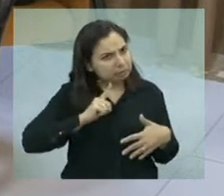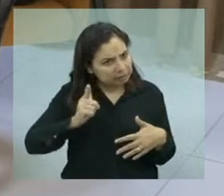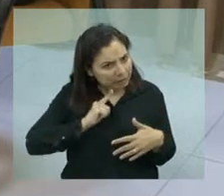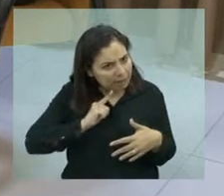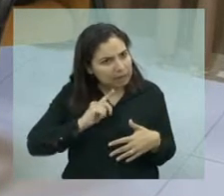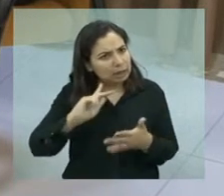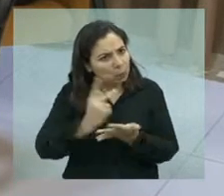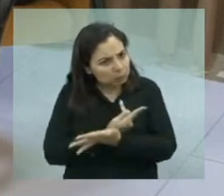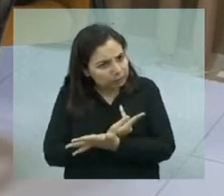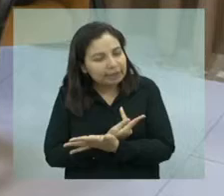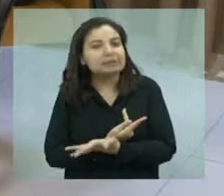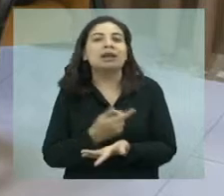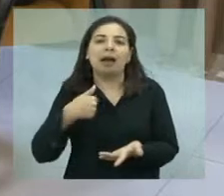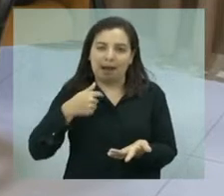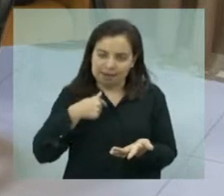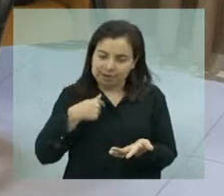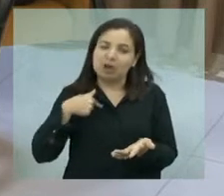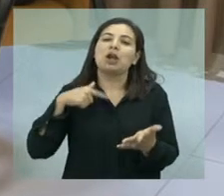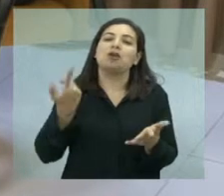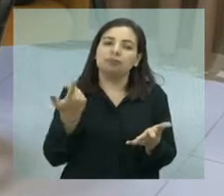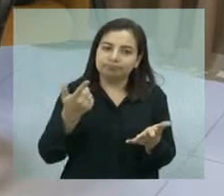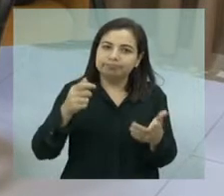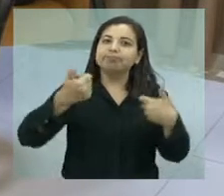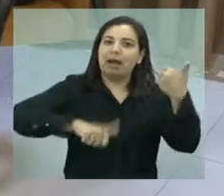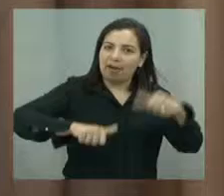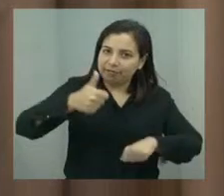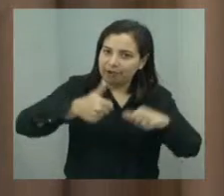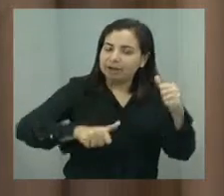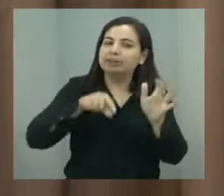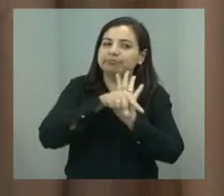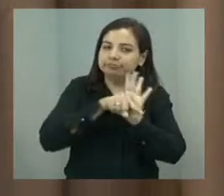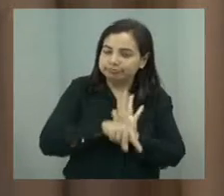importante. O que eu noto, assim, tem muita resistência,